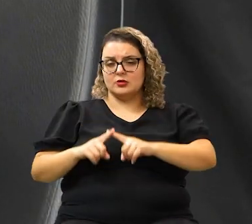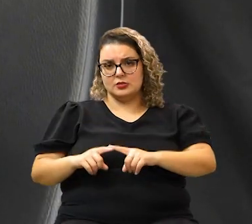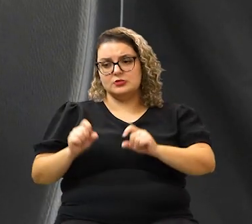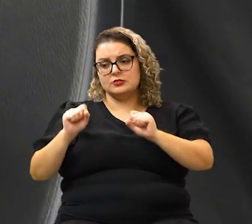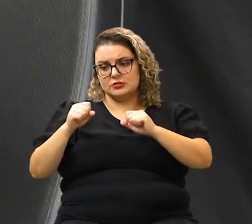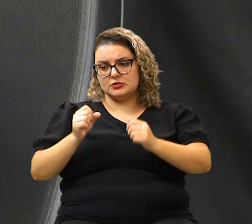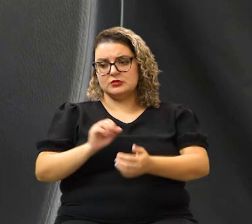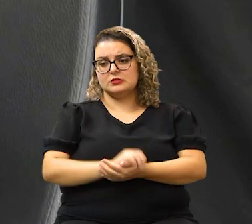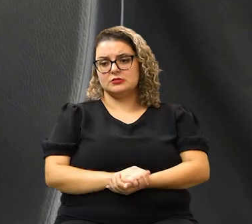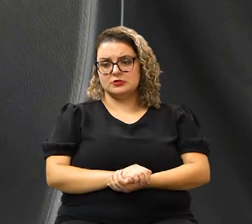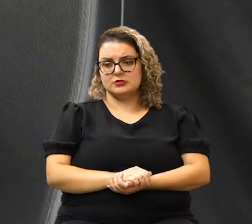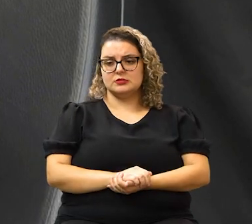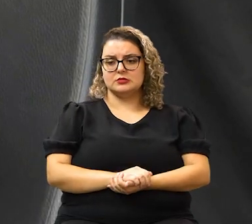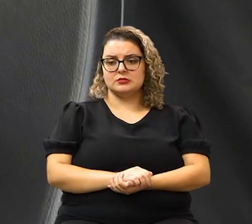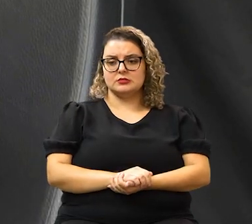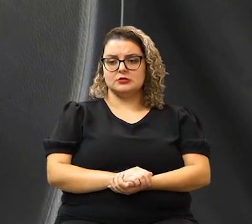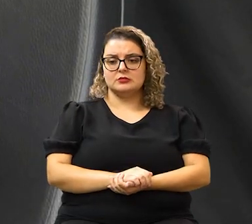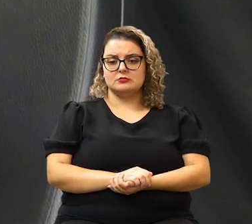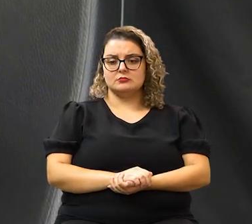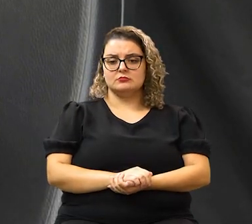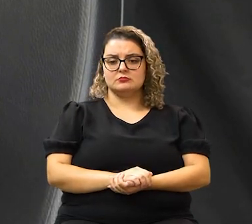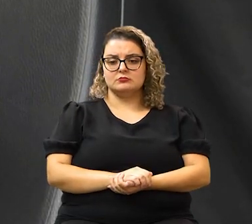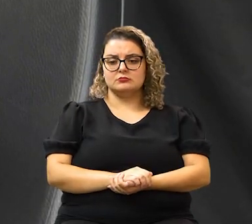Mas é que assim,